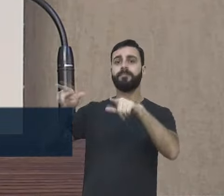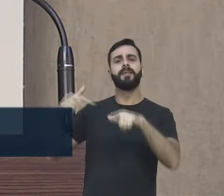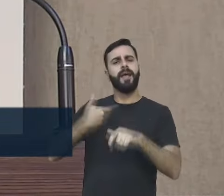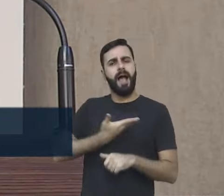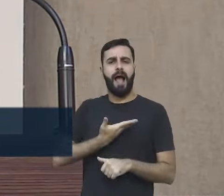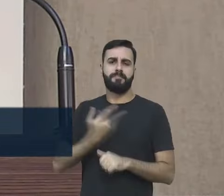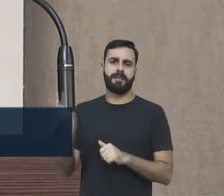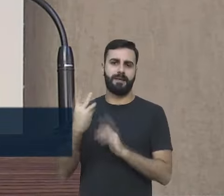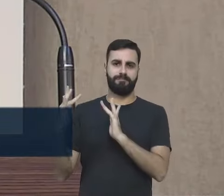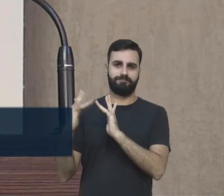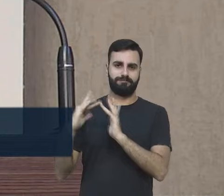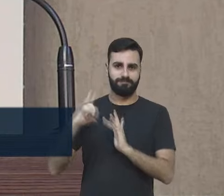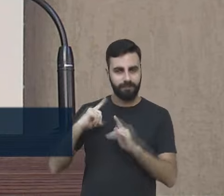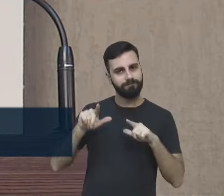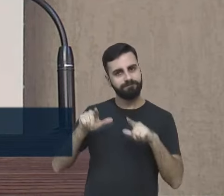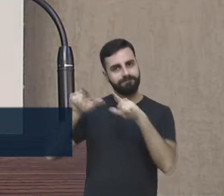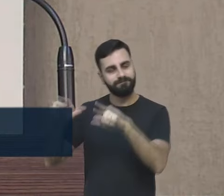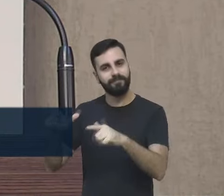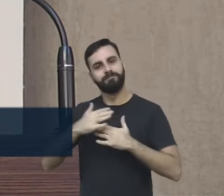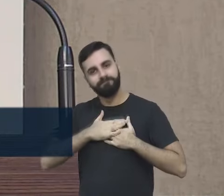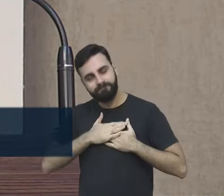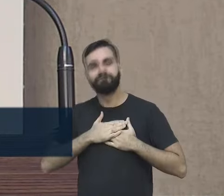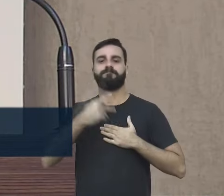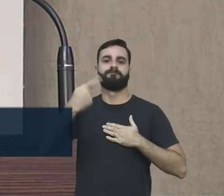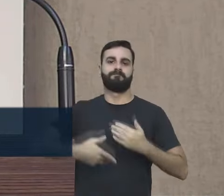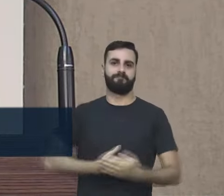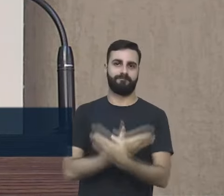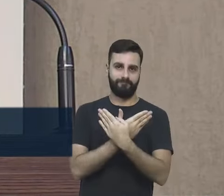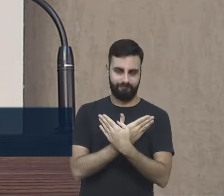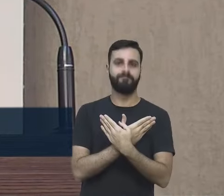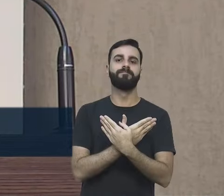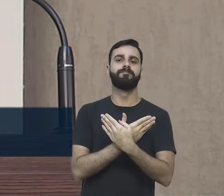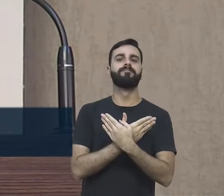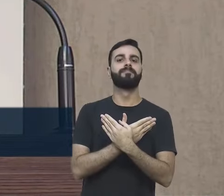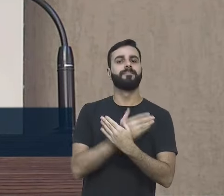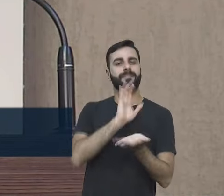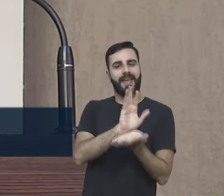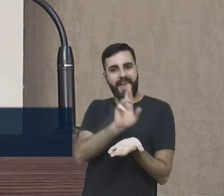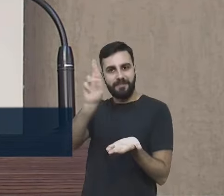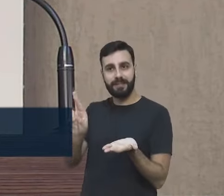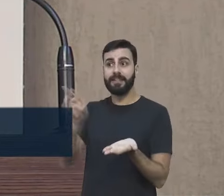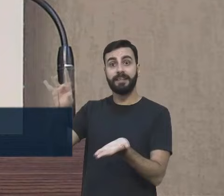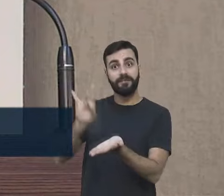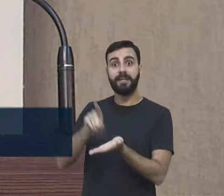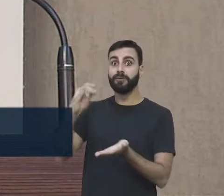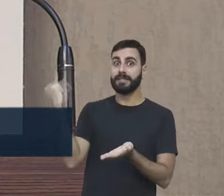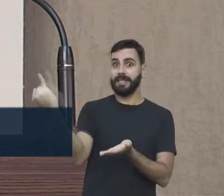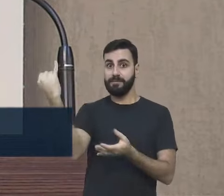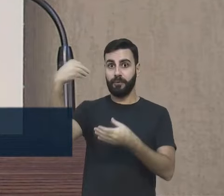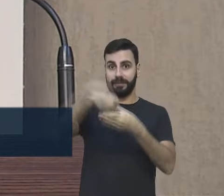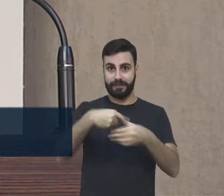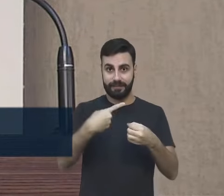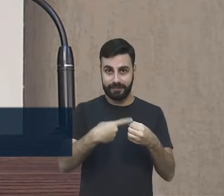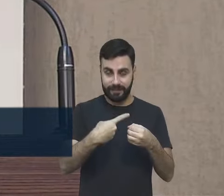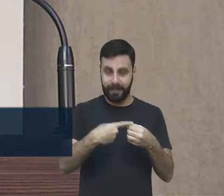sua amiga também tá te entregando essa placa em nome da Câmara Municipal emem nome de Viçosa para dizer que você é muito importante